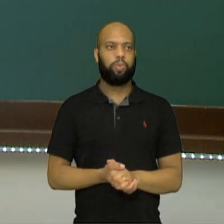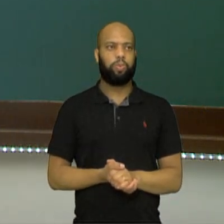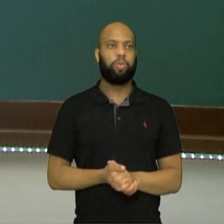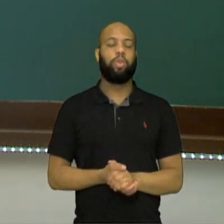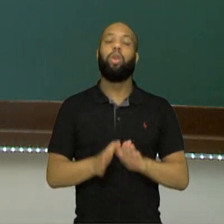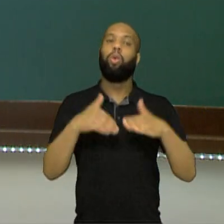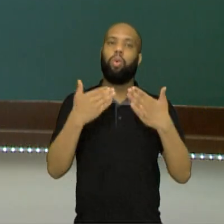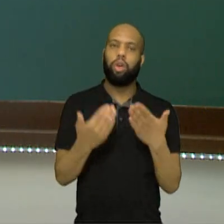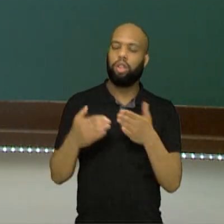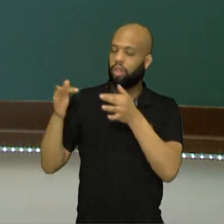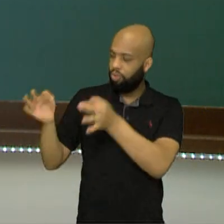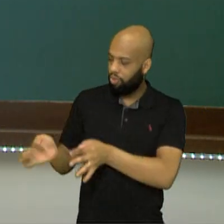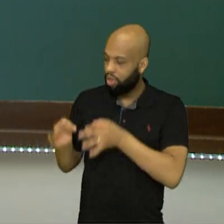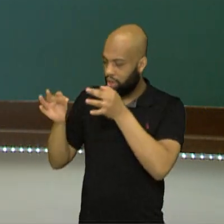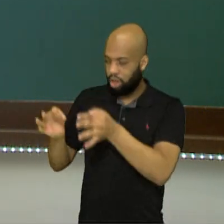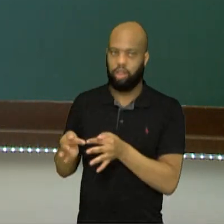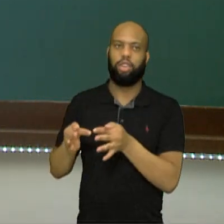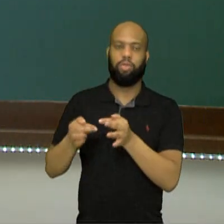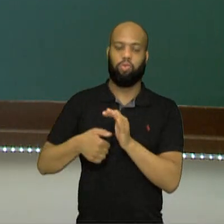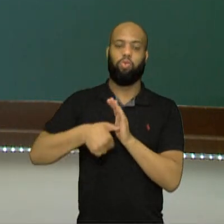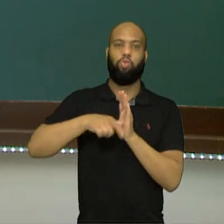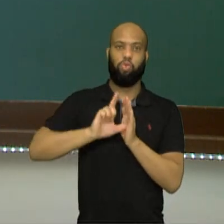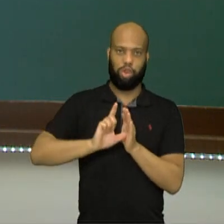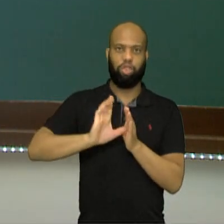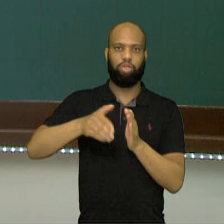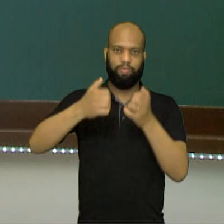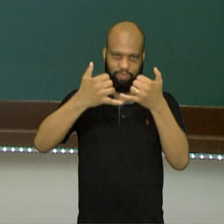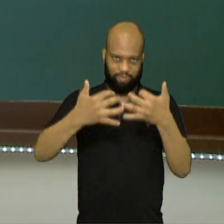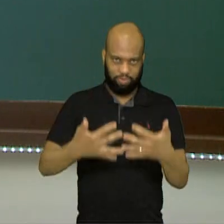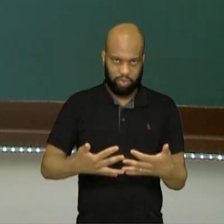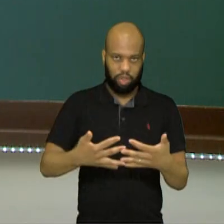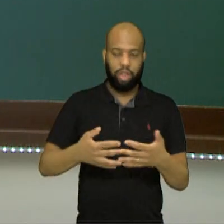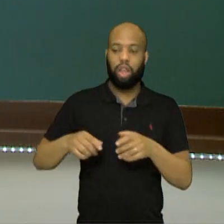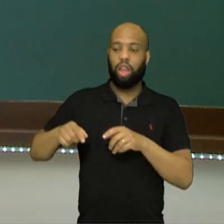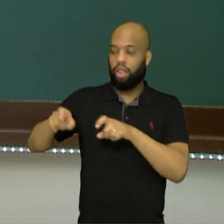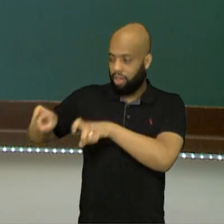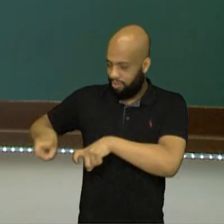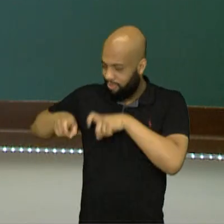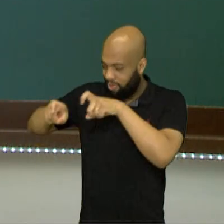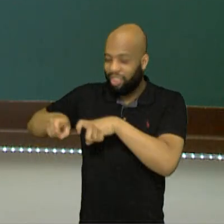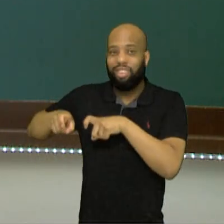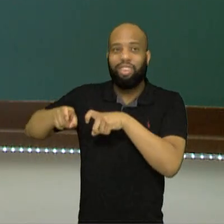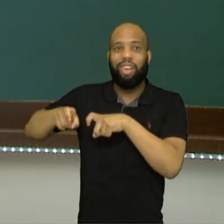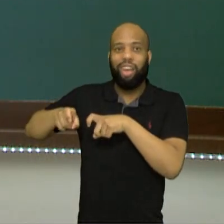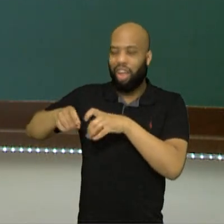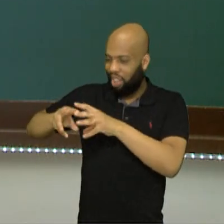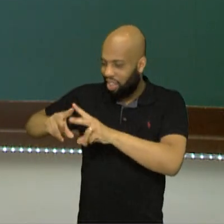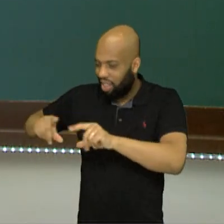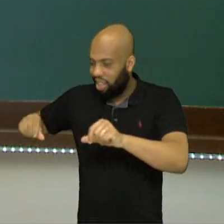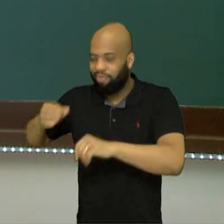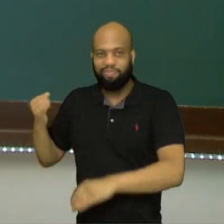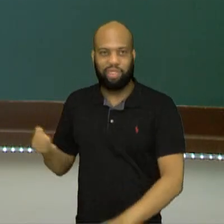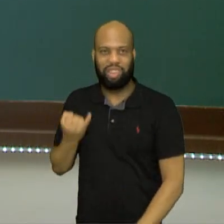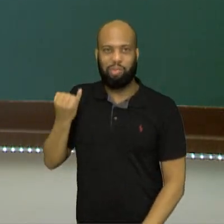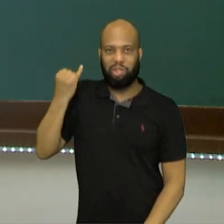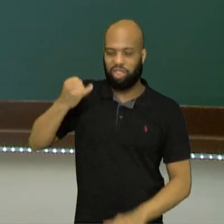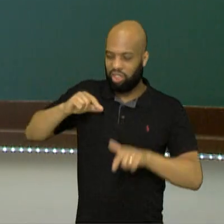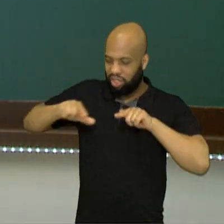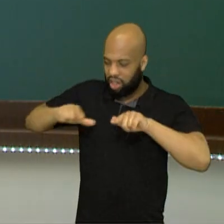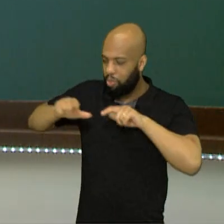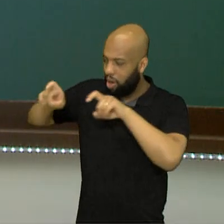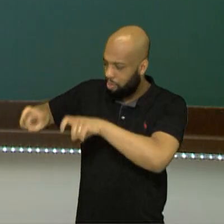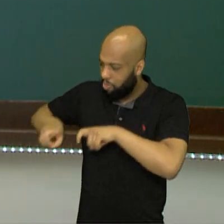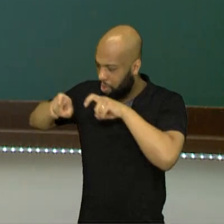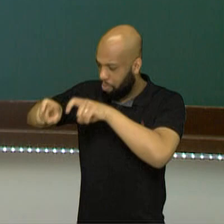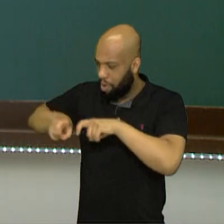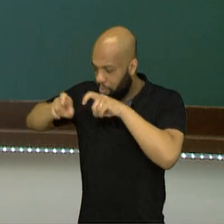E o feudalismo, como a gente viu, ele era a agricultura, a terra era muito importante, o trabalho no campo, certo? Então,